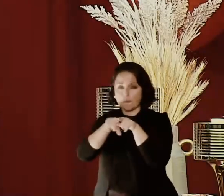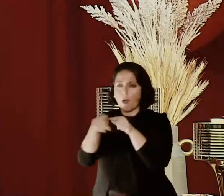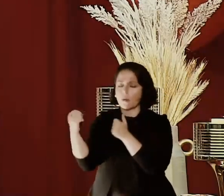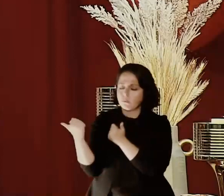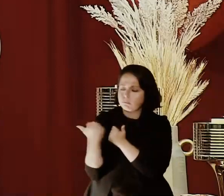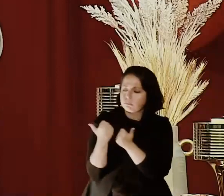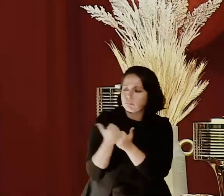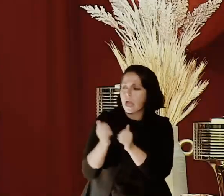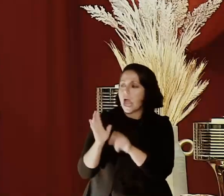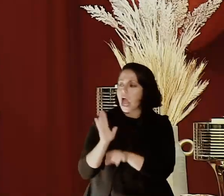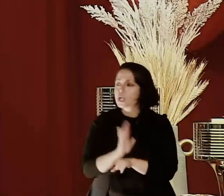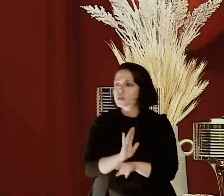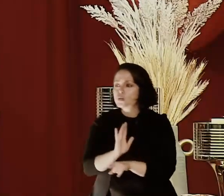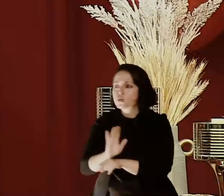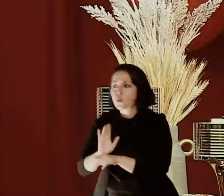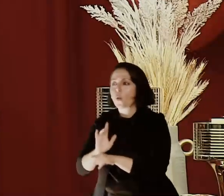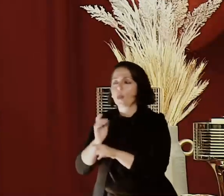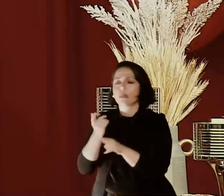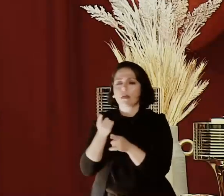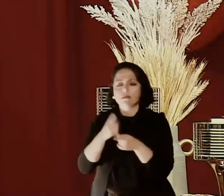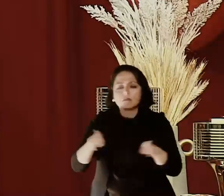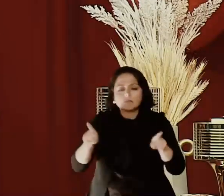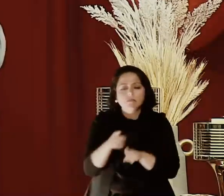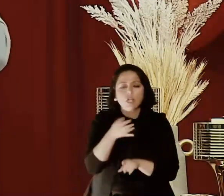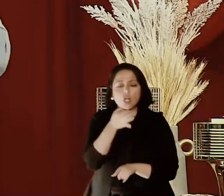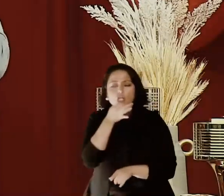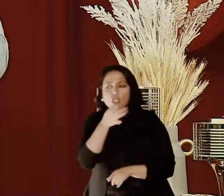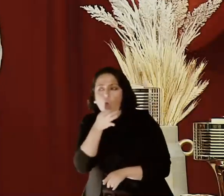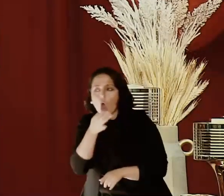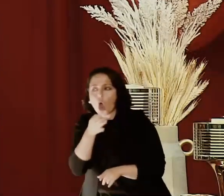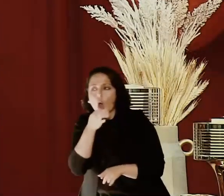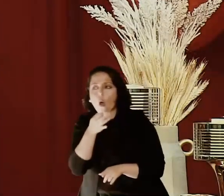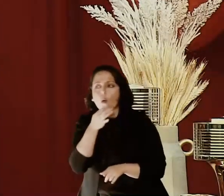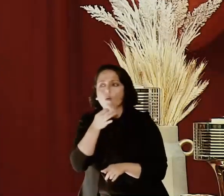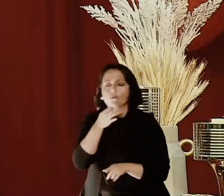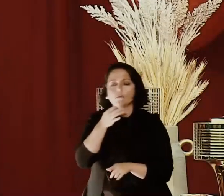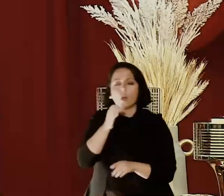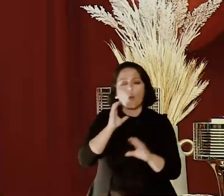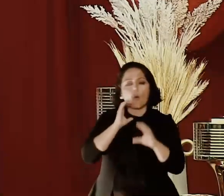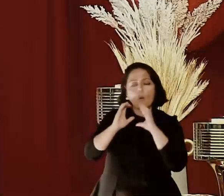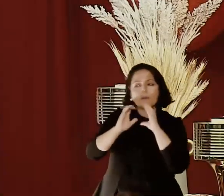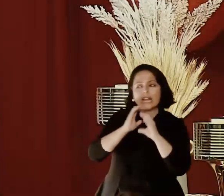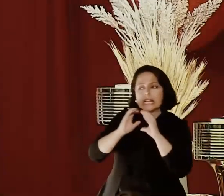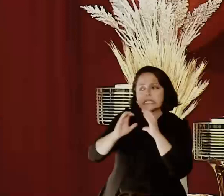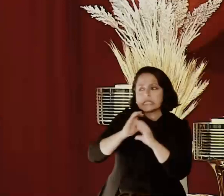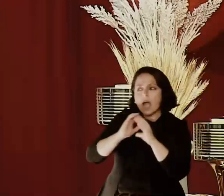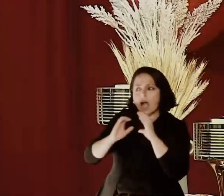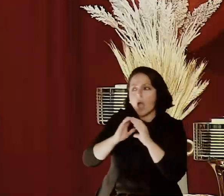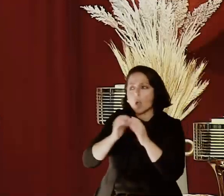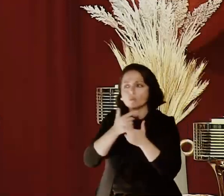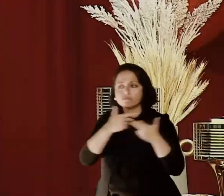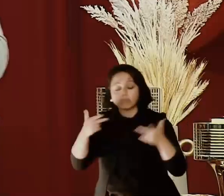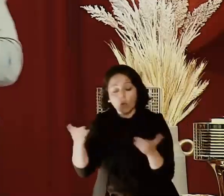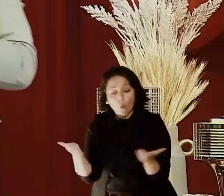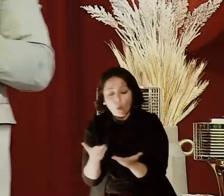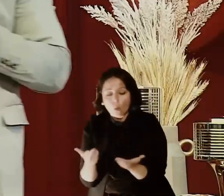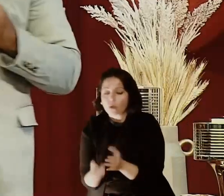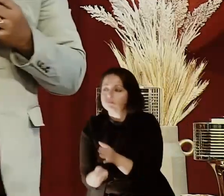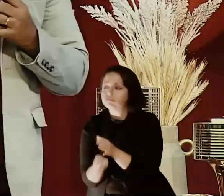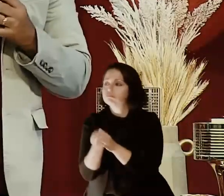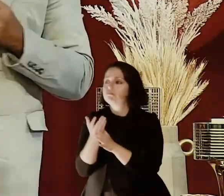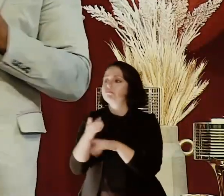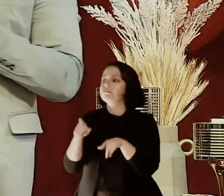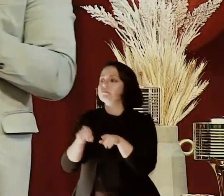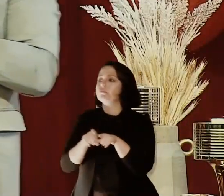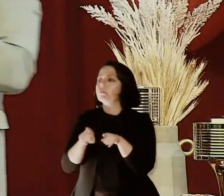ajudando, os irmãos da equipe da igreja, de mídia, de som, todas as equipes envolvidas para que esse trabalho de hoje esteja sendo desenvolvido. Queria